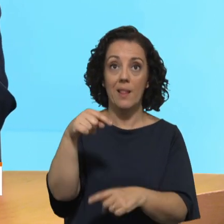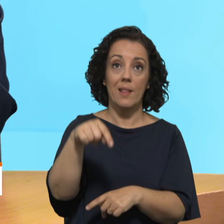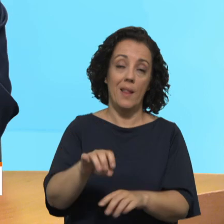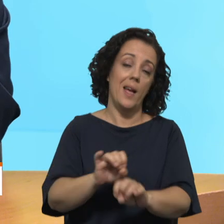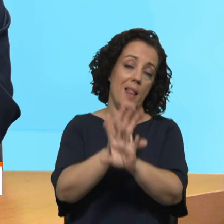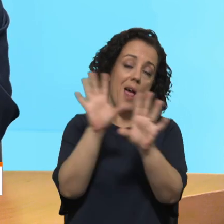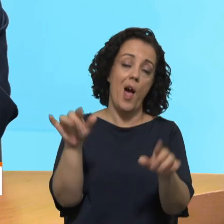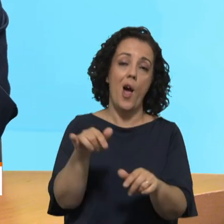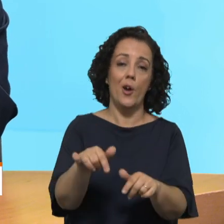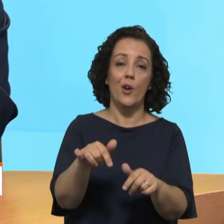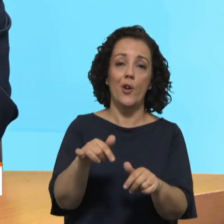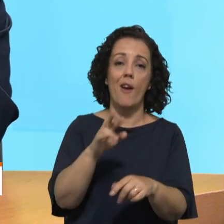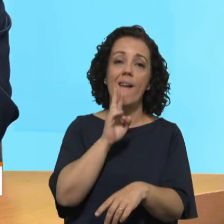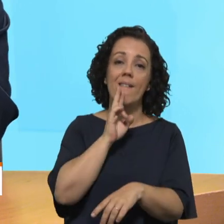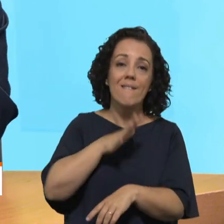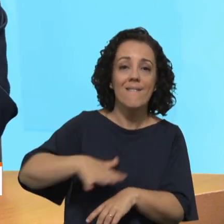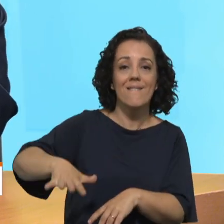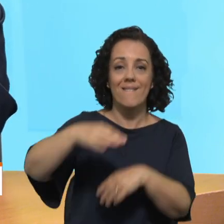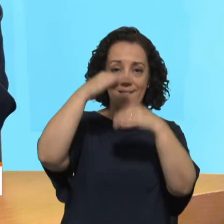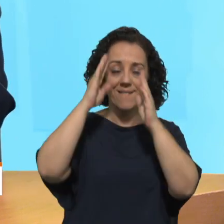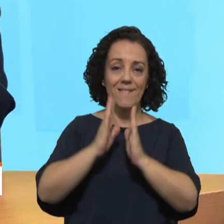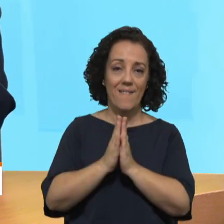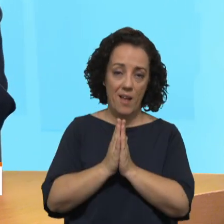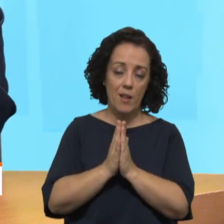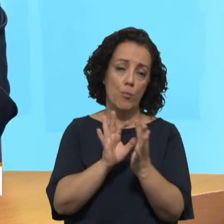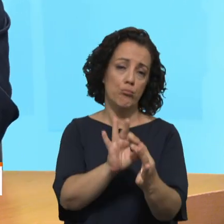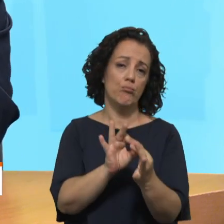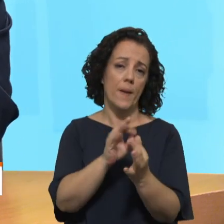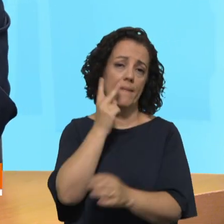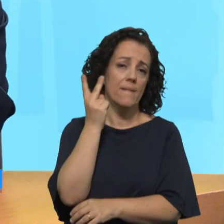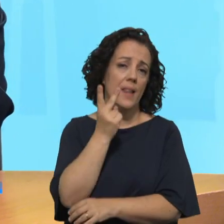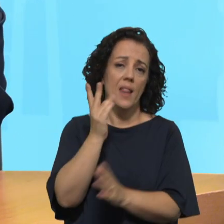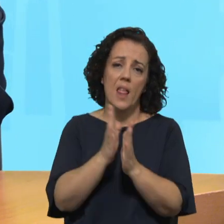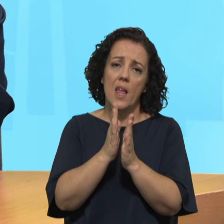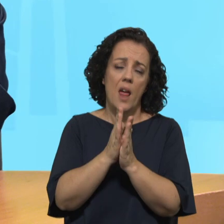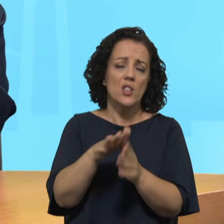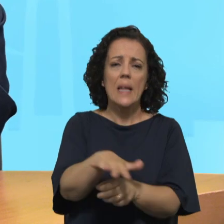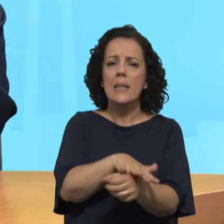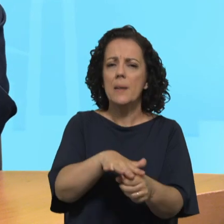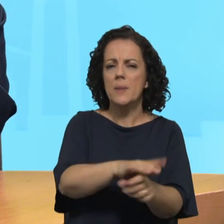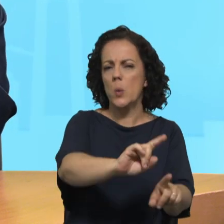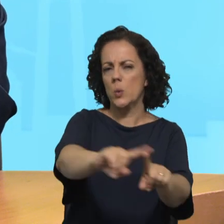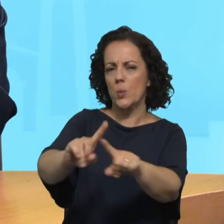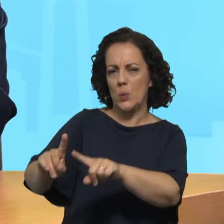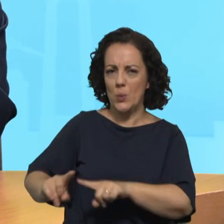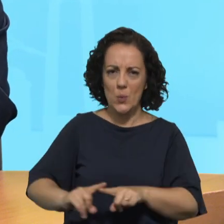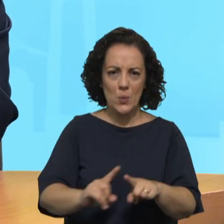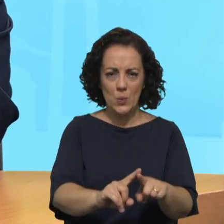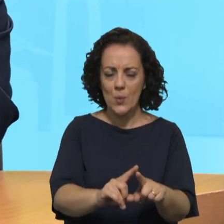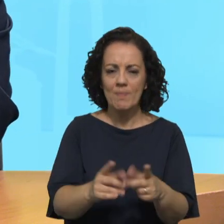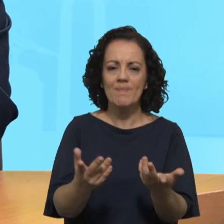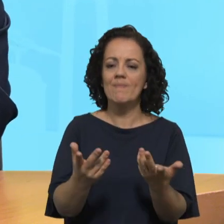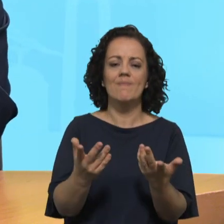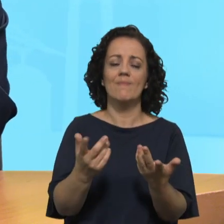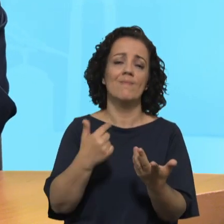o santuário está alinhadíssimo com a vida da Igreja em todas as suas dimensões e não podia não estar com